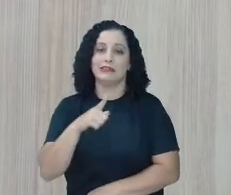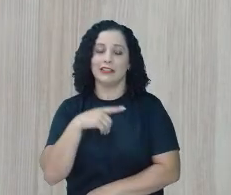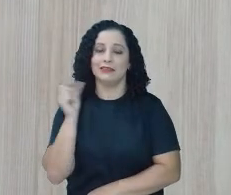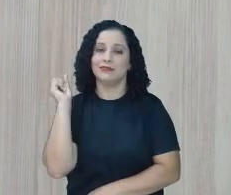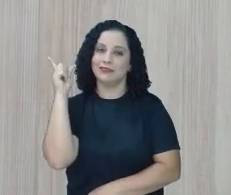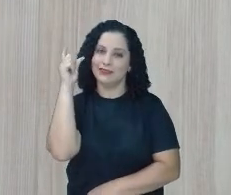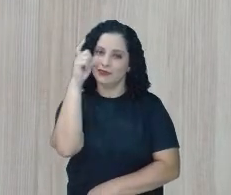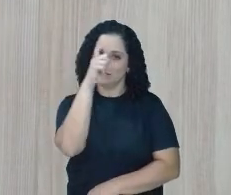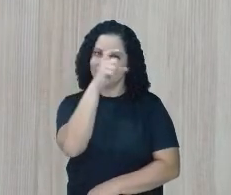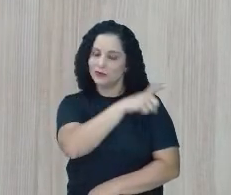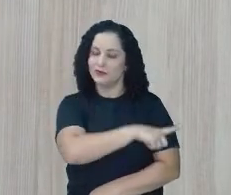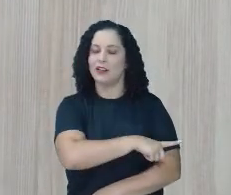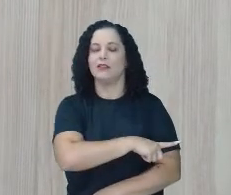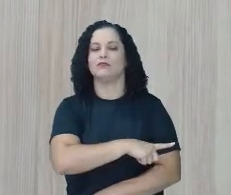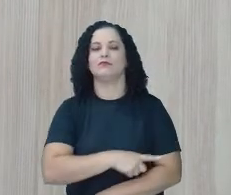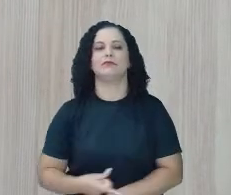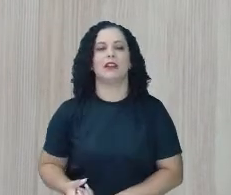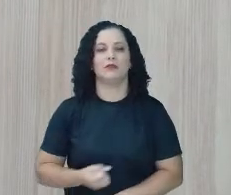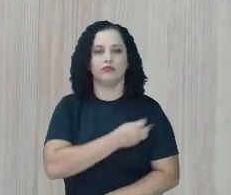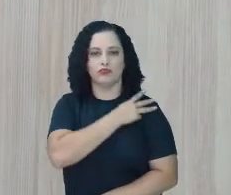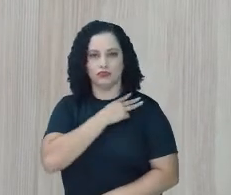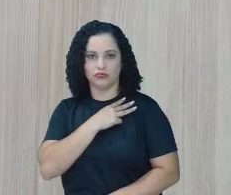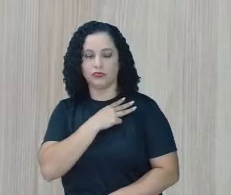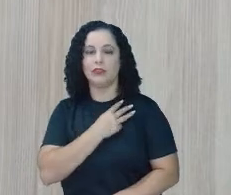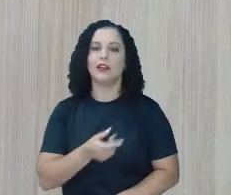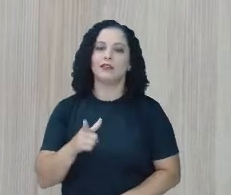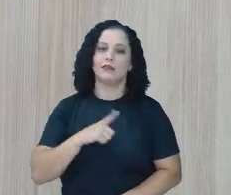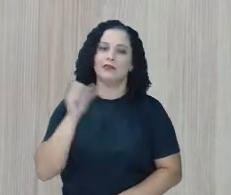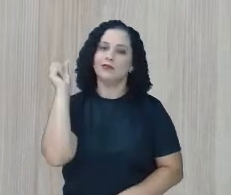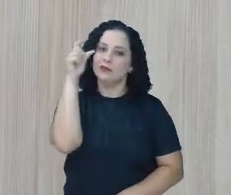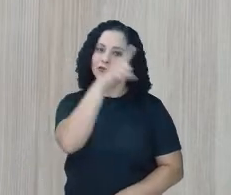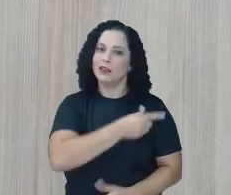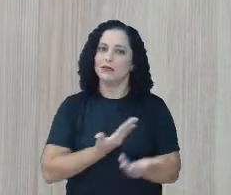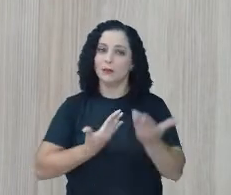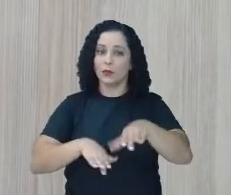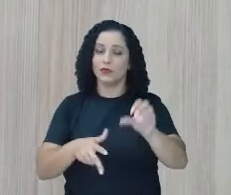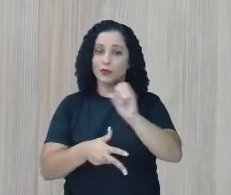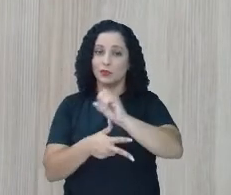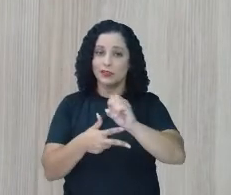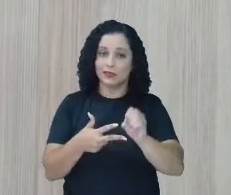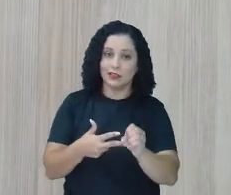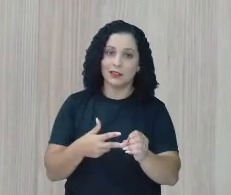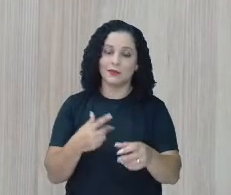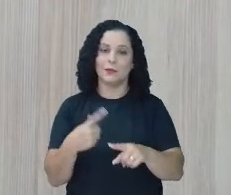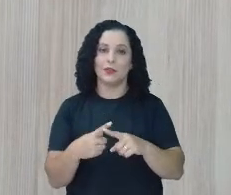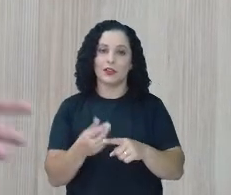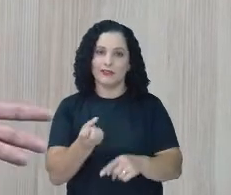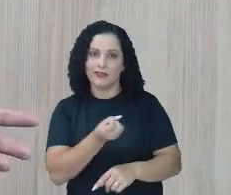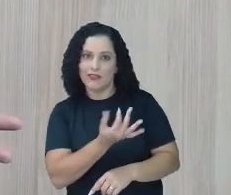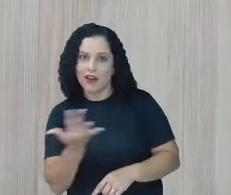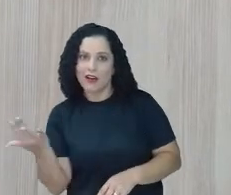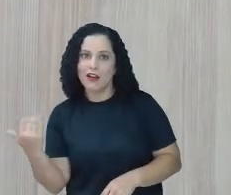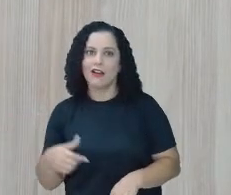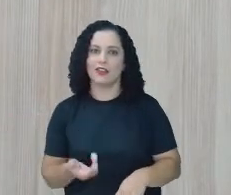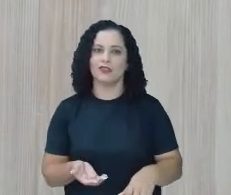em relação a essas questões da prova do Enem, porque muitas questões são voltadas para o ensino fundamental, né? E como